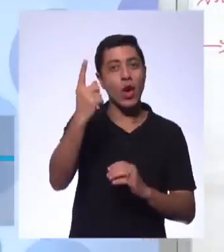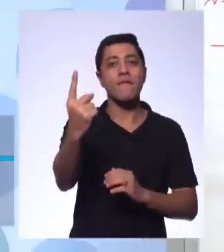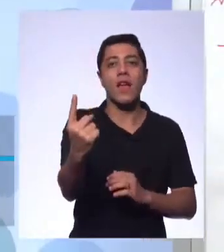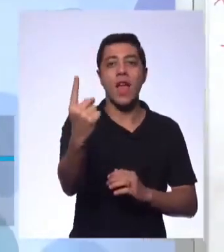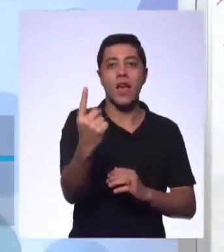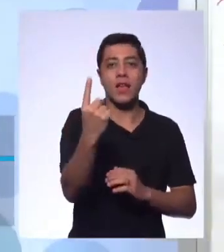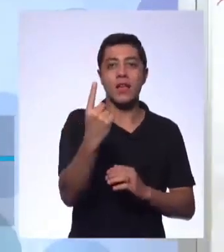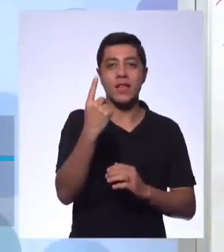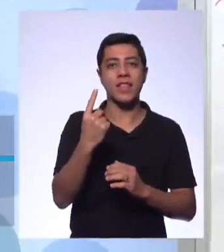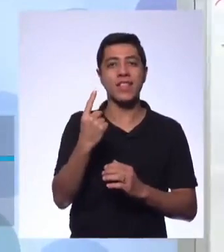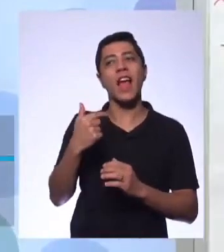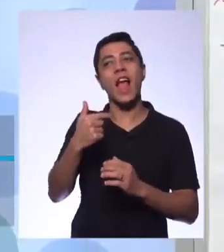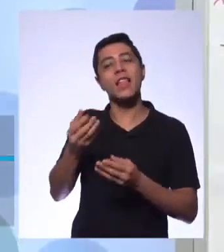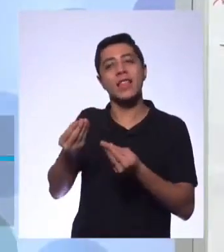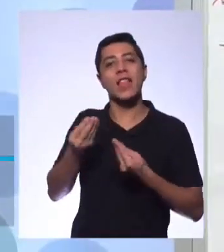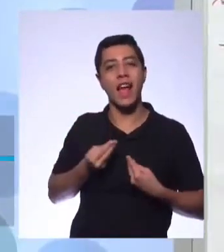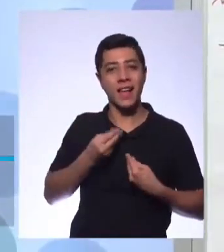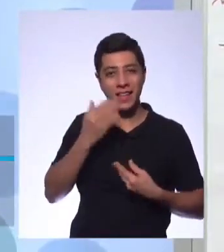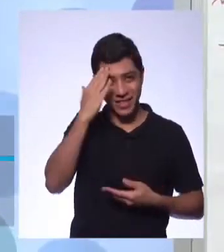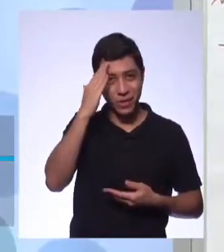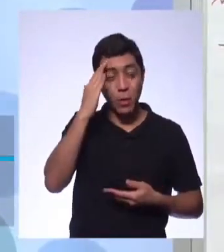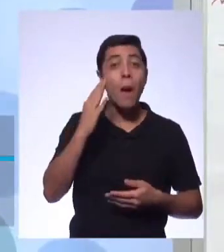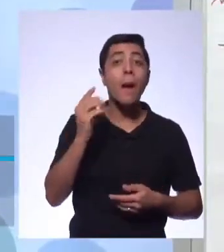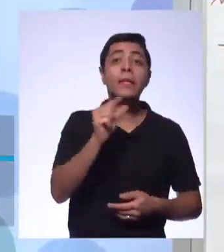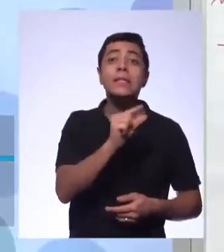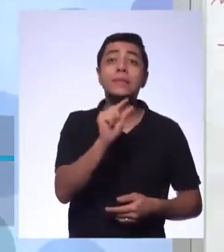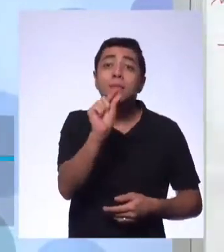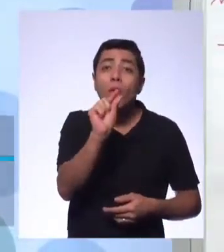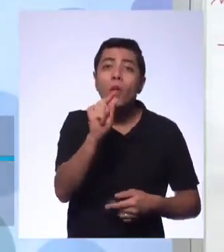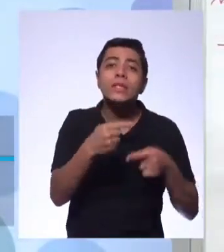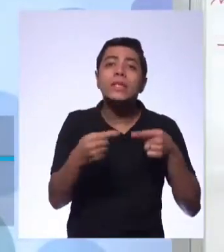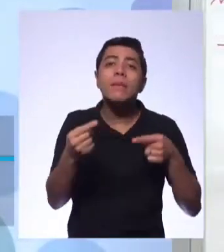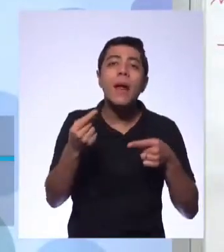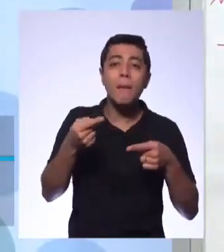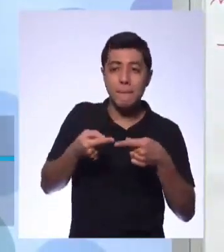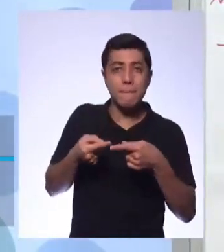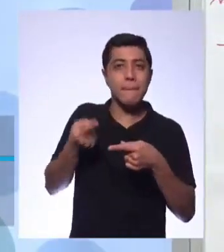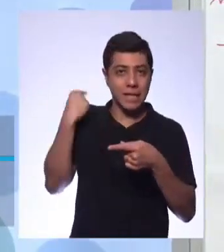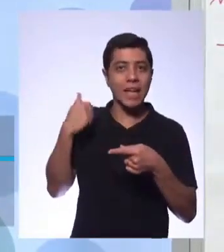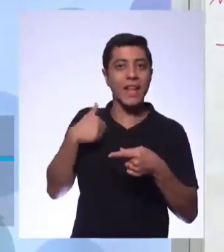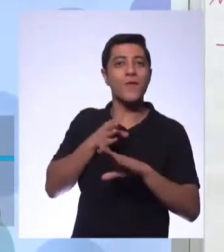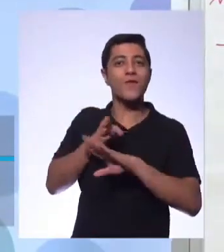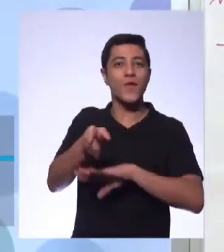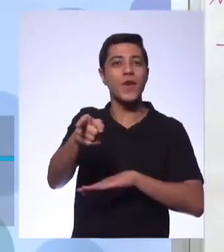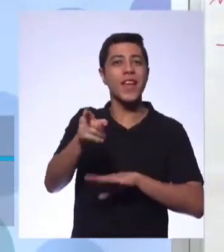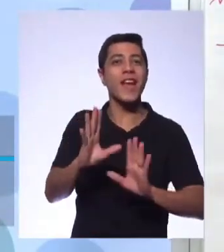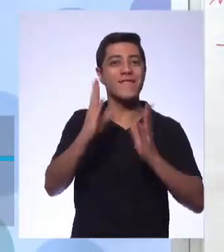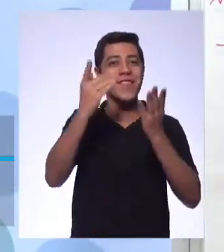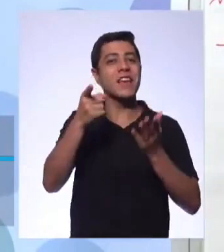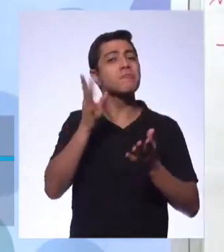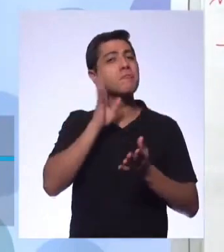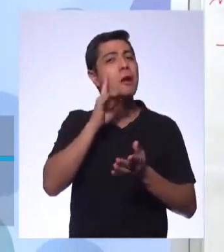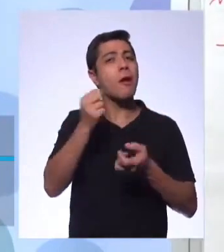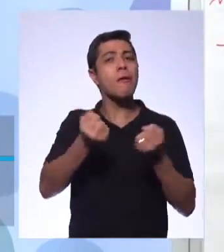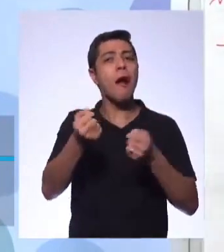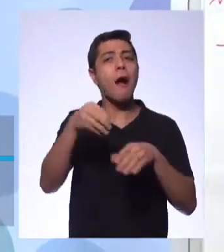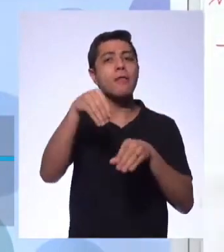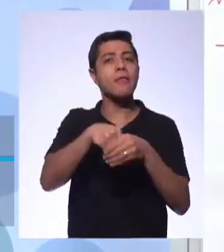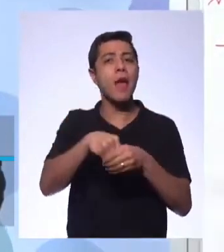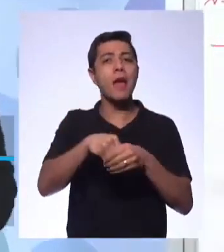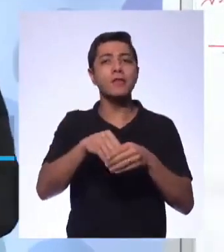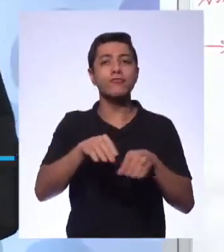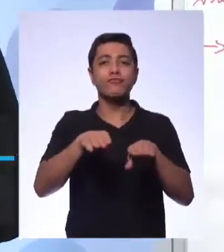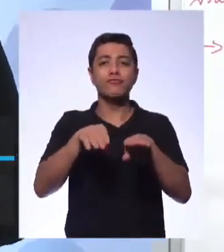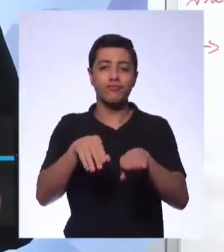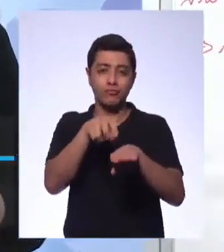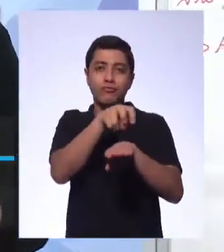diferente. Mas, nesse momento, né, gente, a gente tem que procurar também formas de se reinventar. Tá certo? Olha só. Então, vamos ver alguns